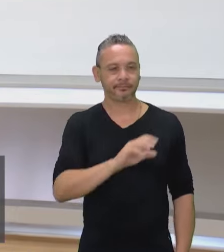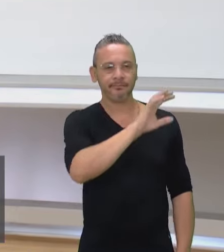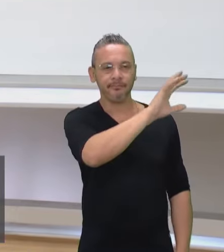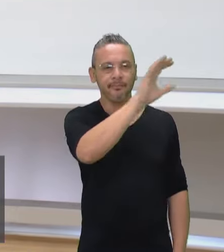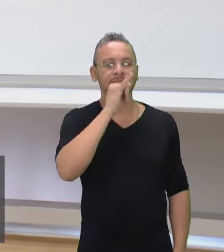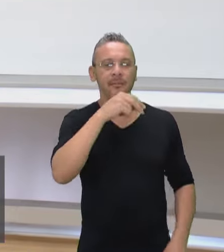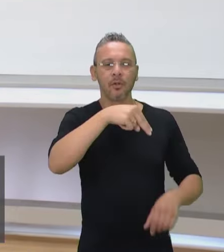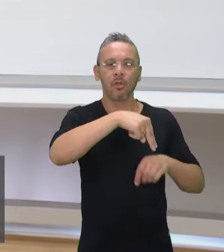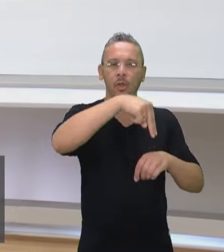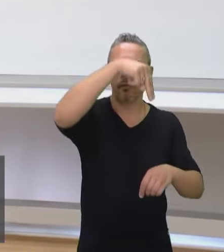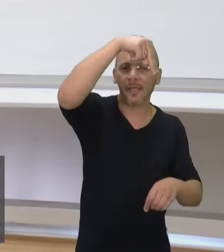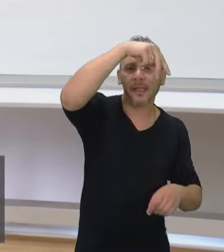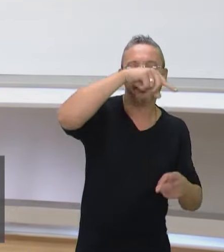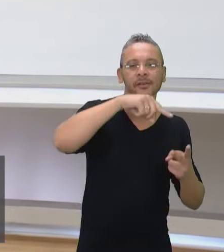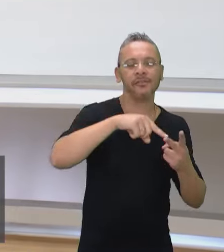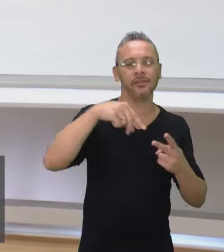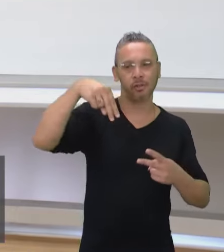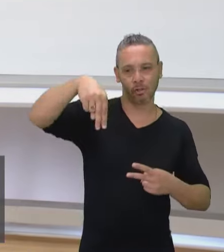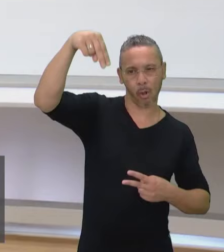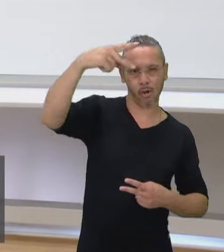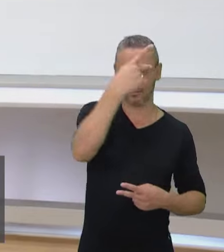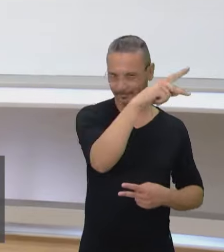o Nordeste e Norte,